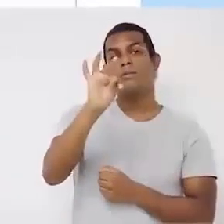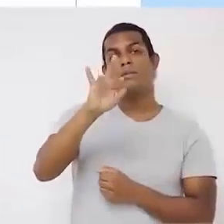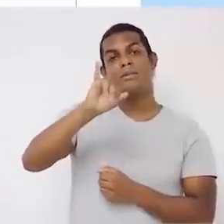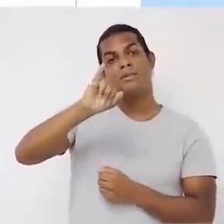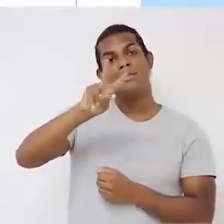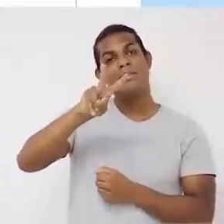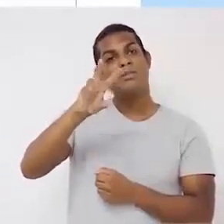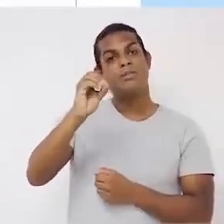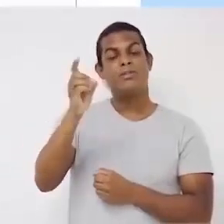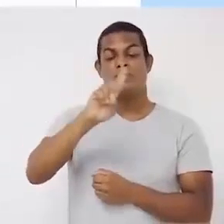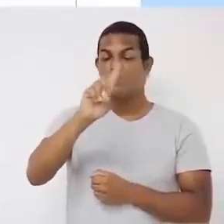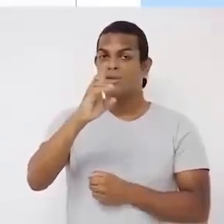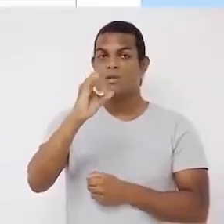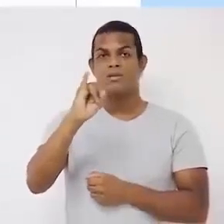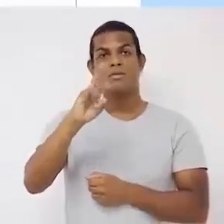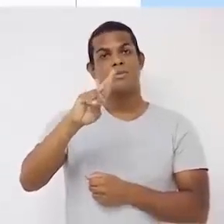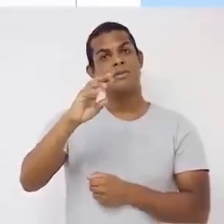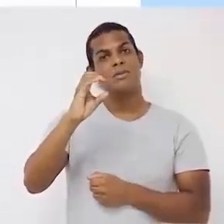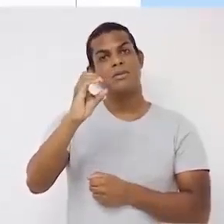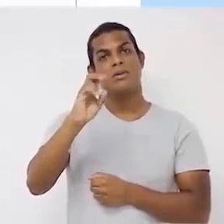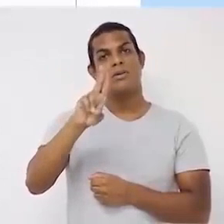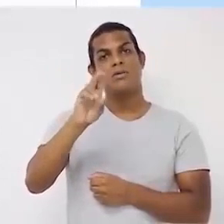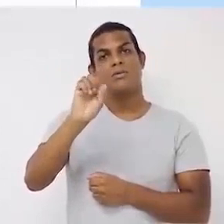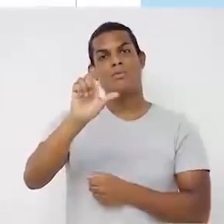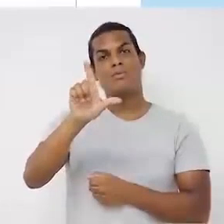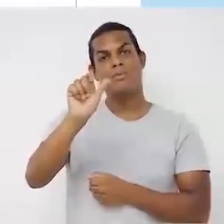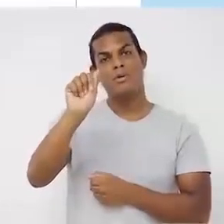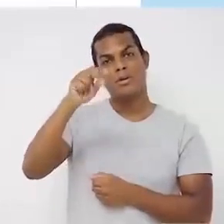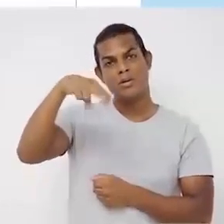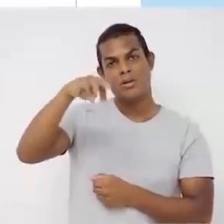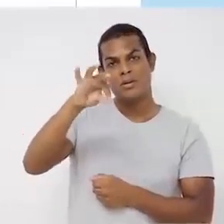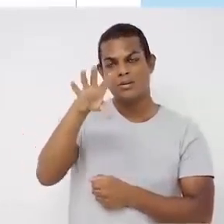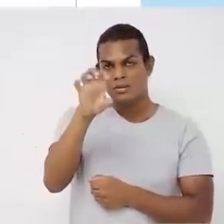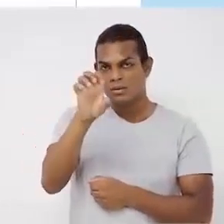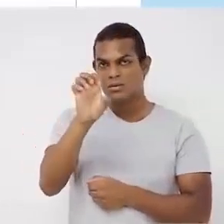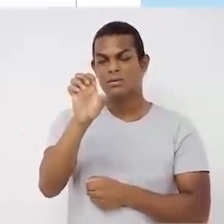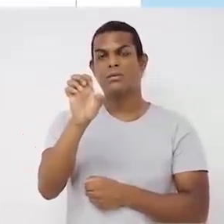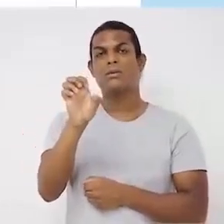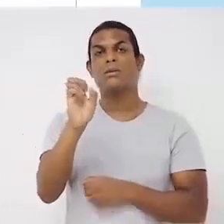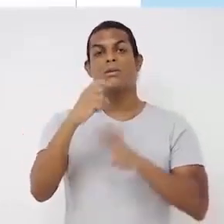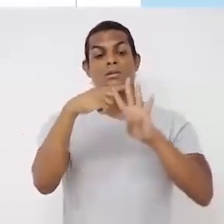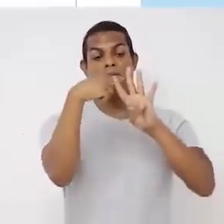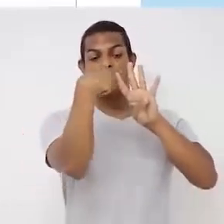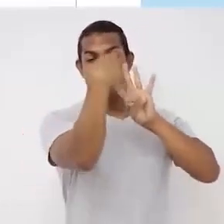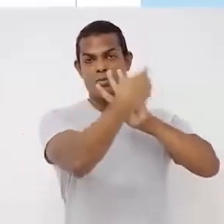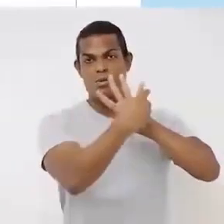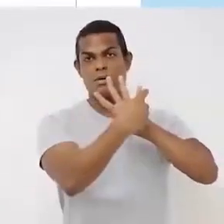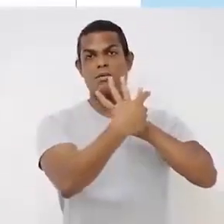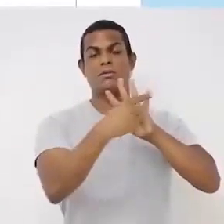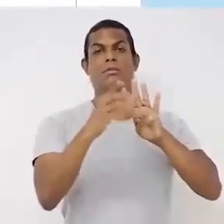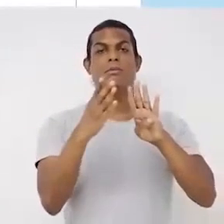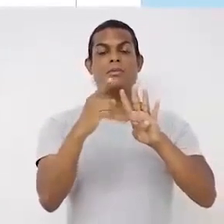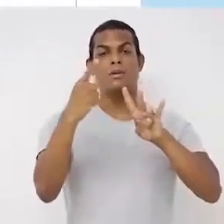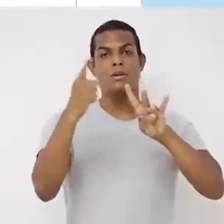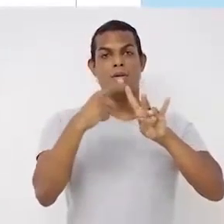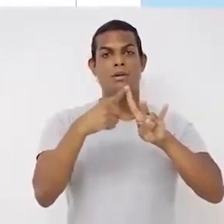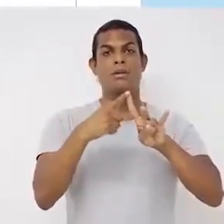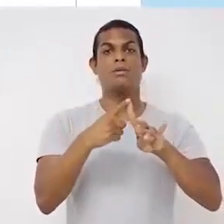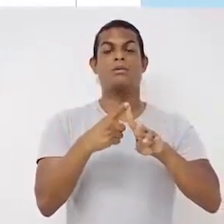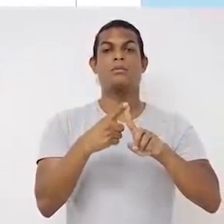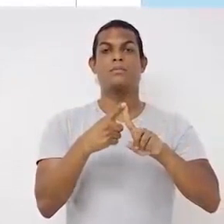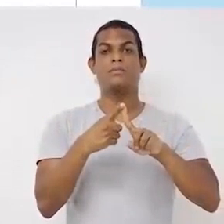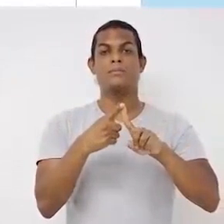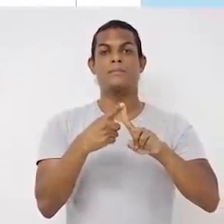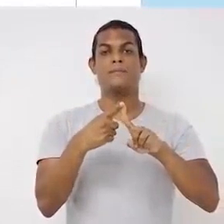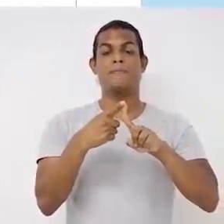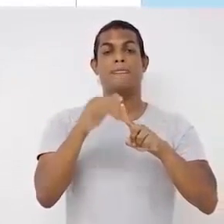a gente tem 4 segregações, okay? Dentro do ativo circulante, a gente pode separar em realizável a